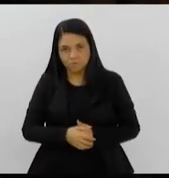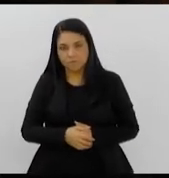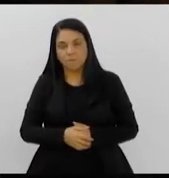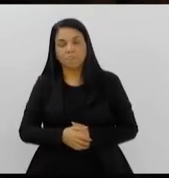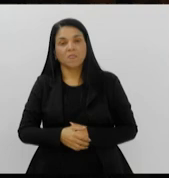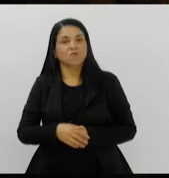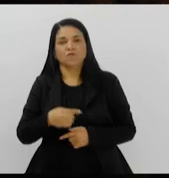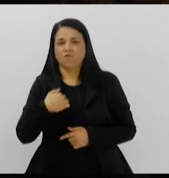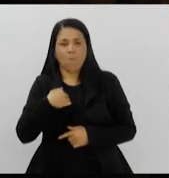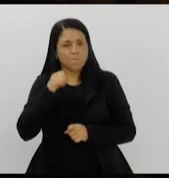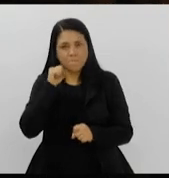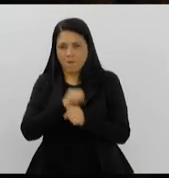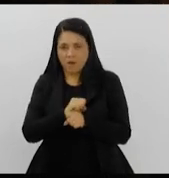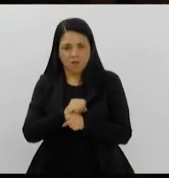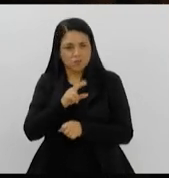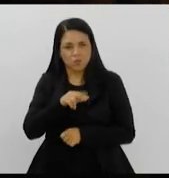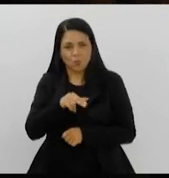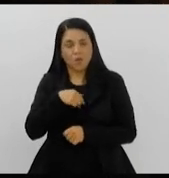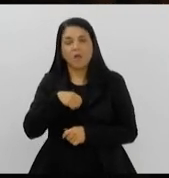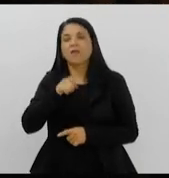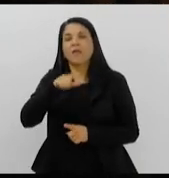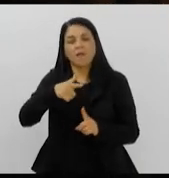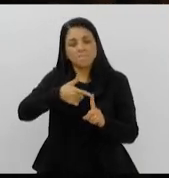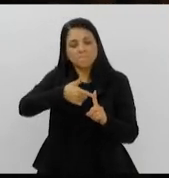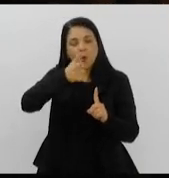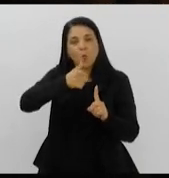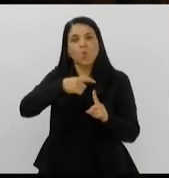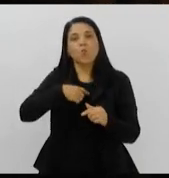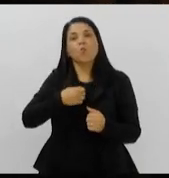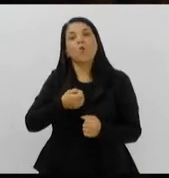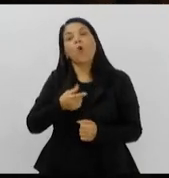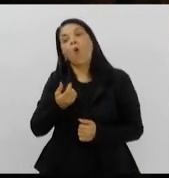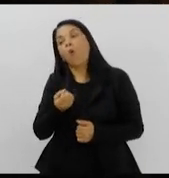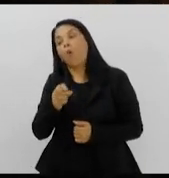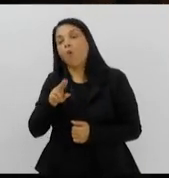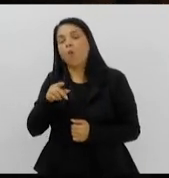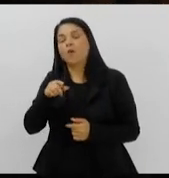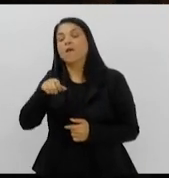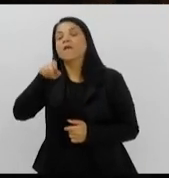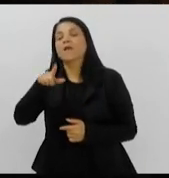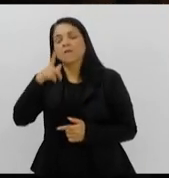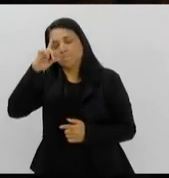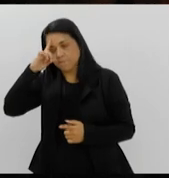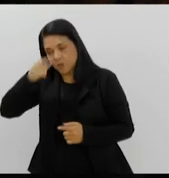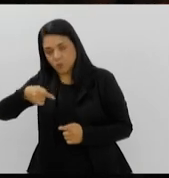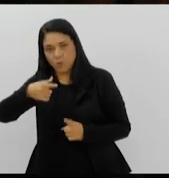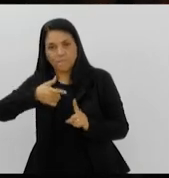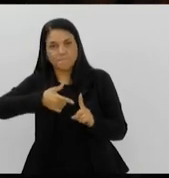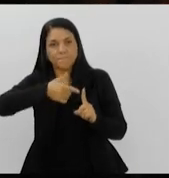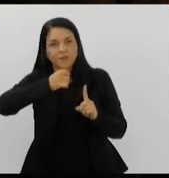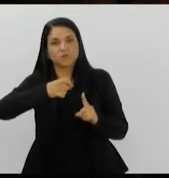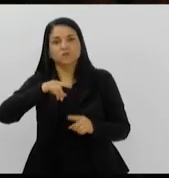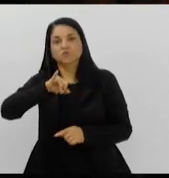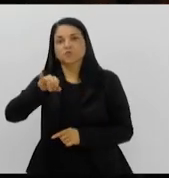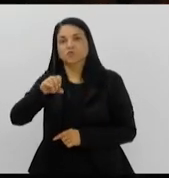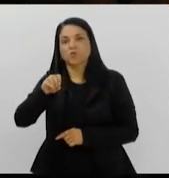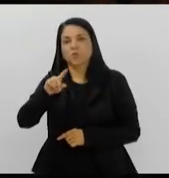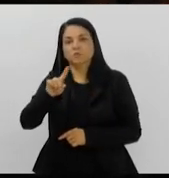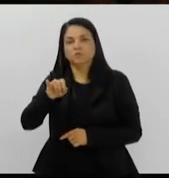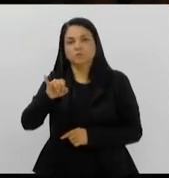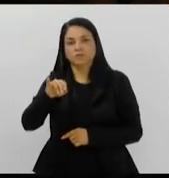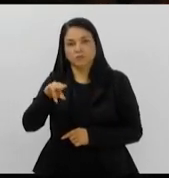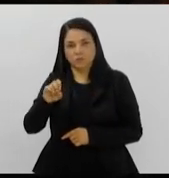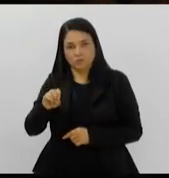vamos descansar quem matou e quem mandou matar o Joãozinho do Cacuia. Pode ter certeza que é um compromisso do nosso